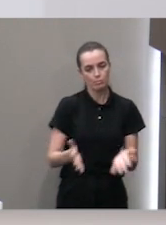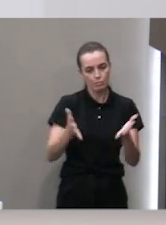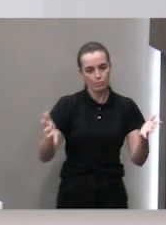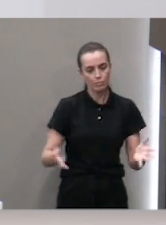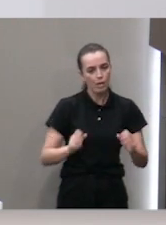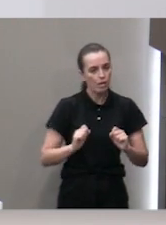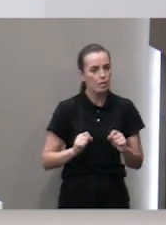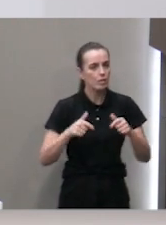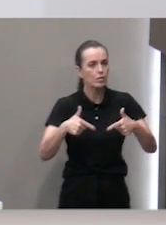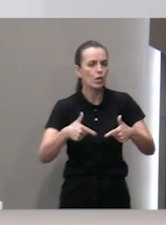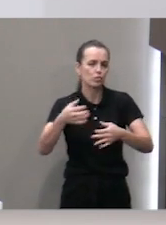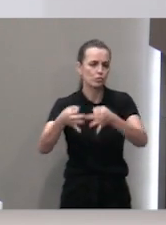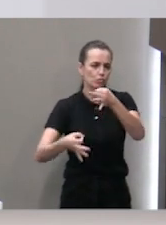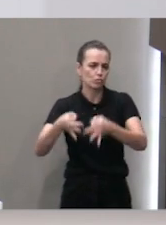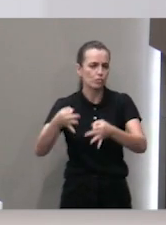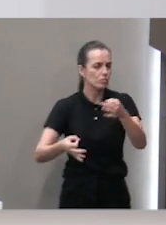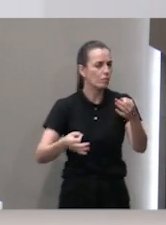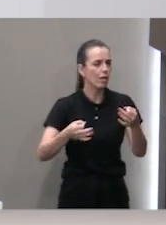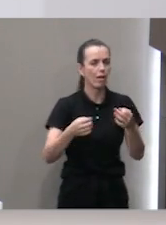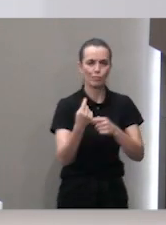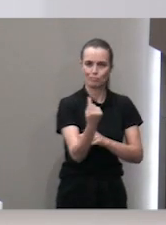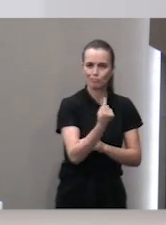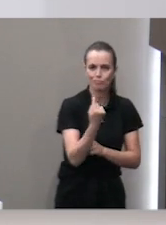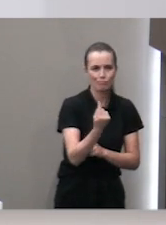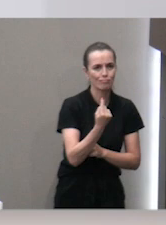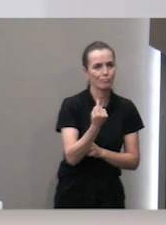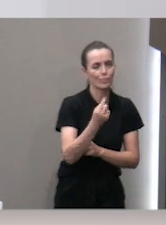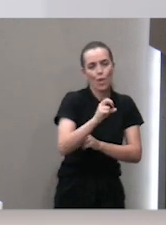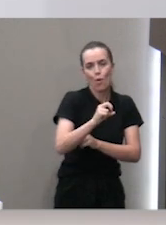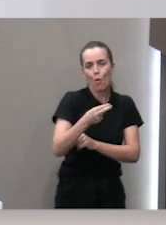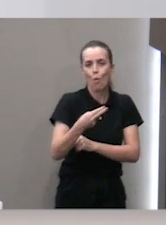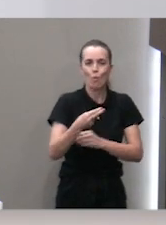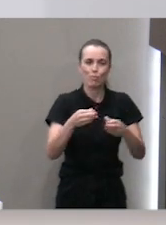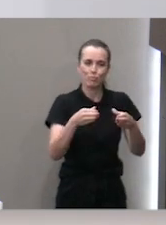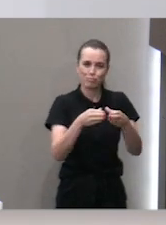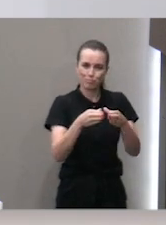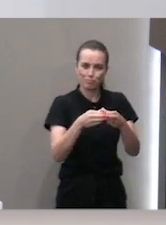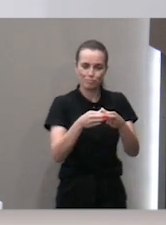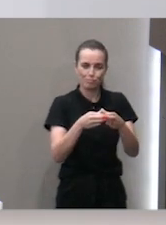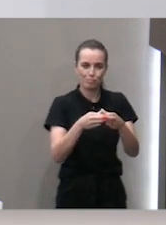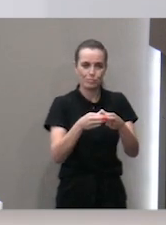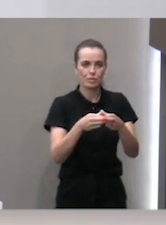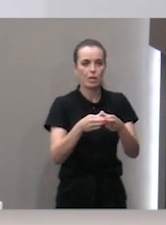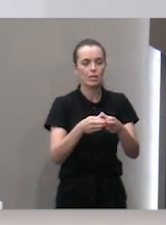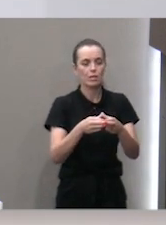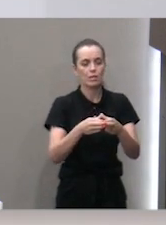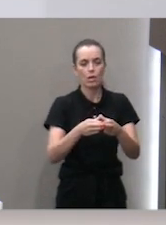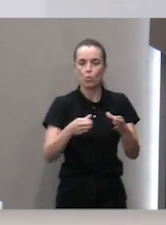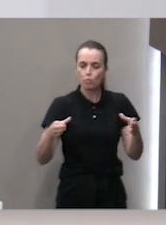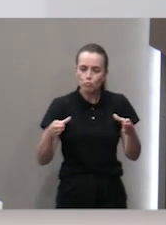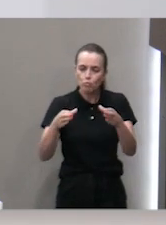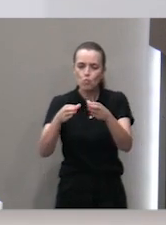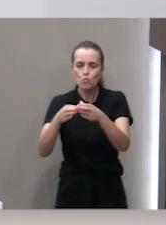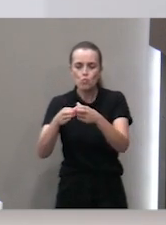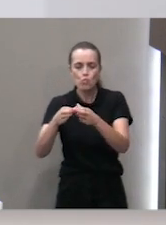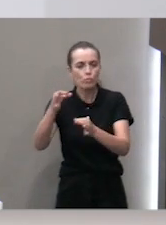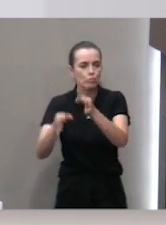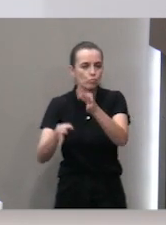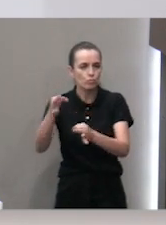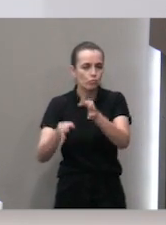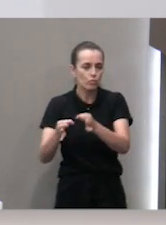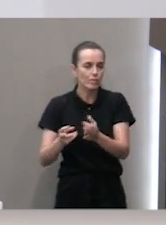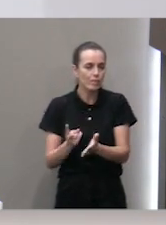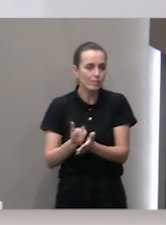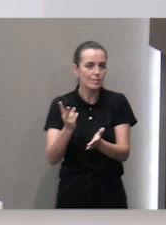sejam judiciais, de maneira individual ou coletiva. Ou seja, o corpo jurídico do Simpasso sempre